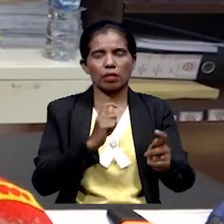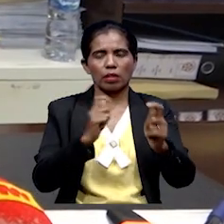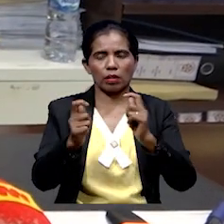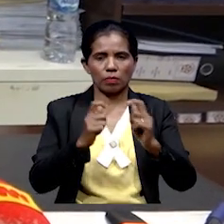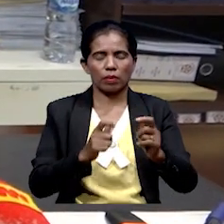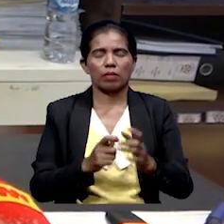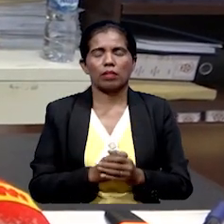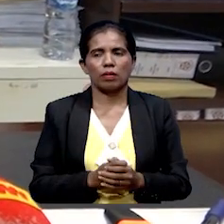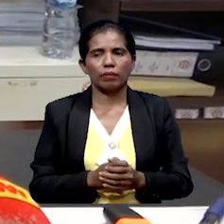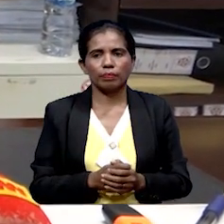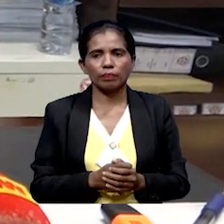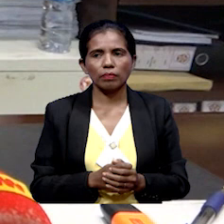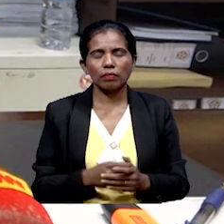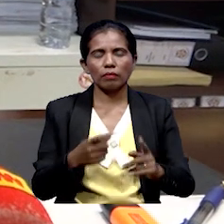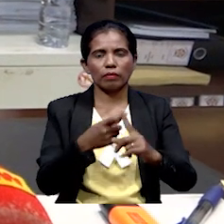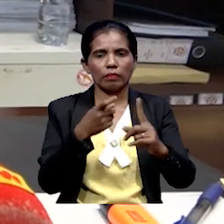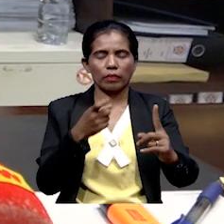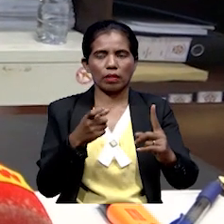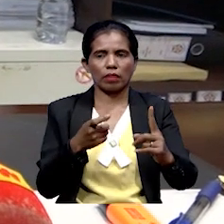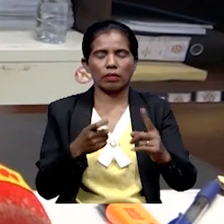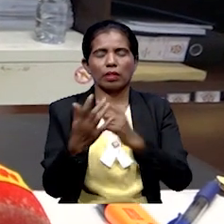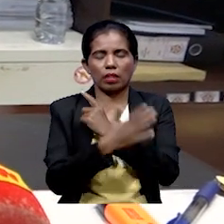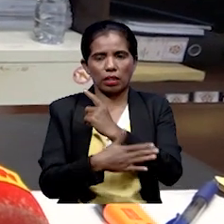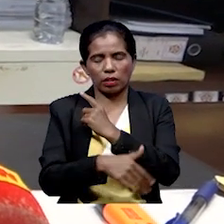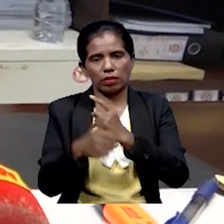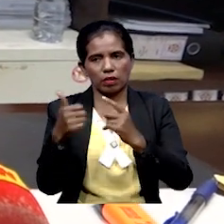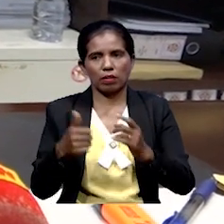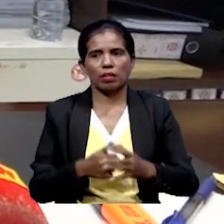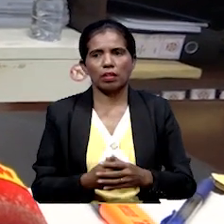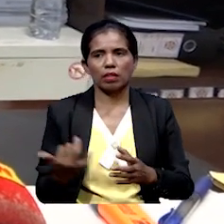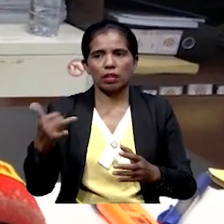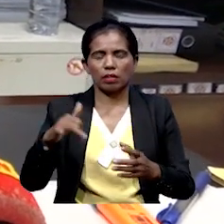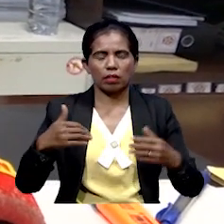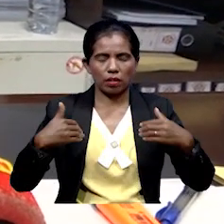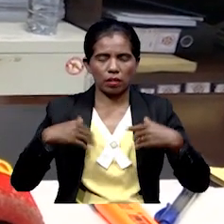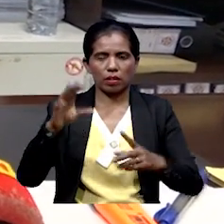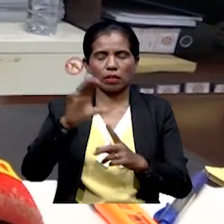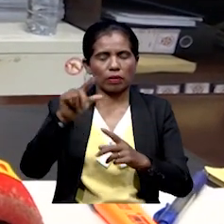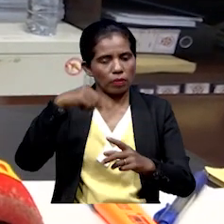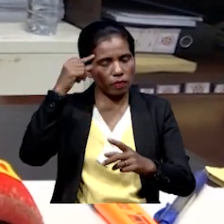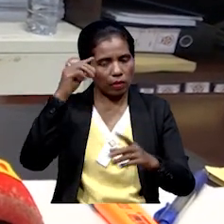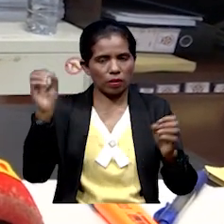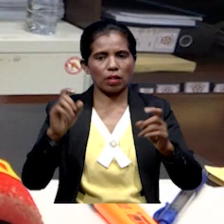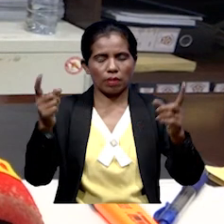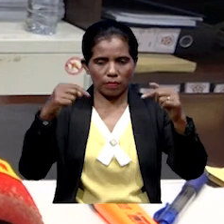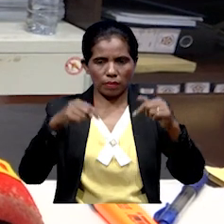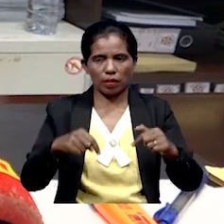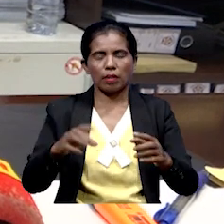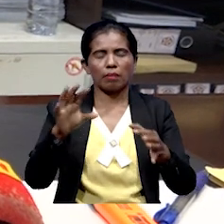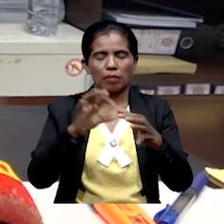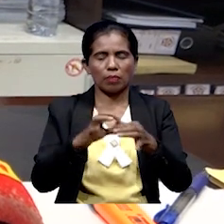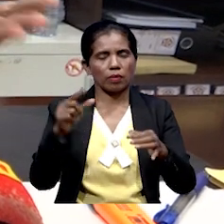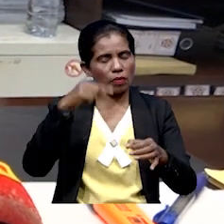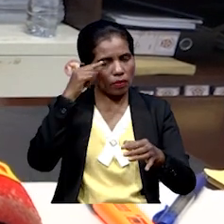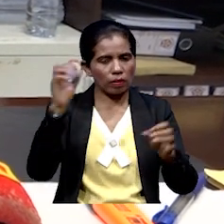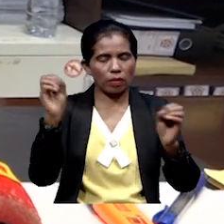delegasaun. Husi Raili Urninian, karek sira nia sefi governo, sefi estado la mai, o karek membro governo la mai mas